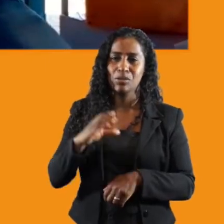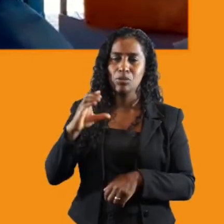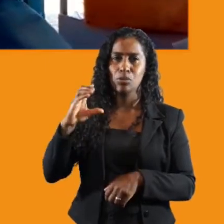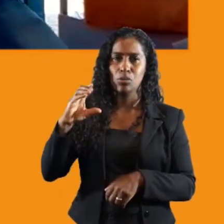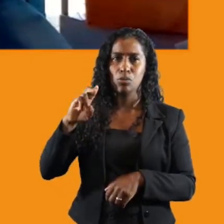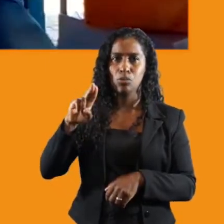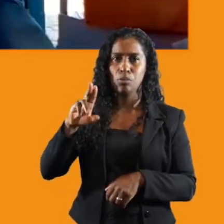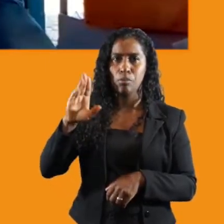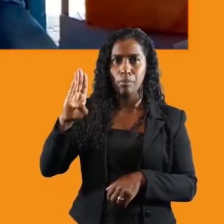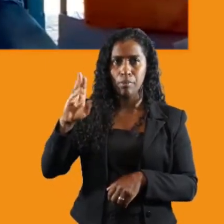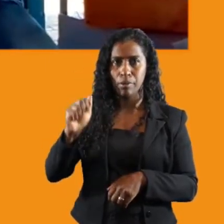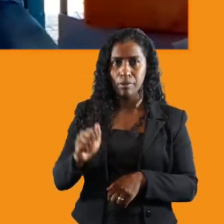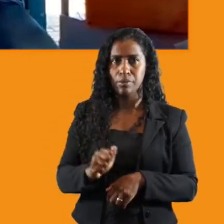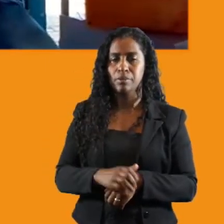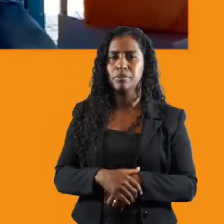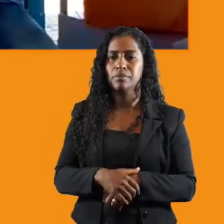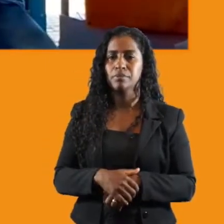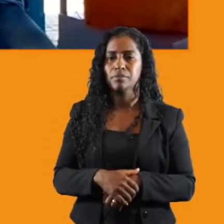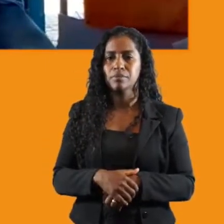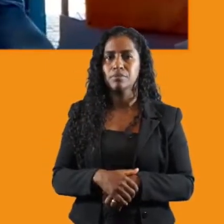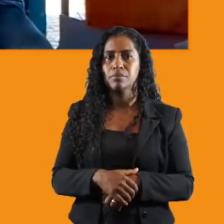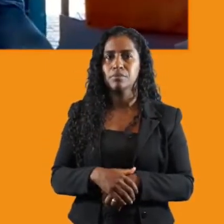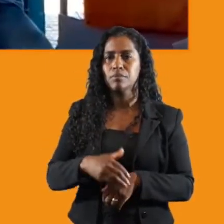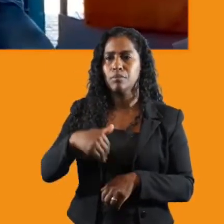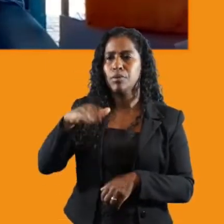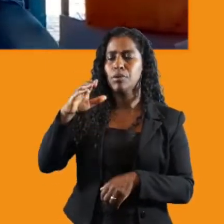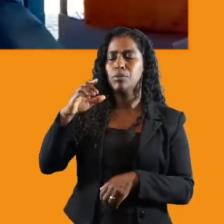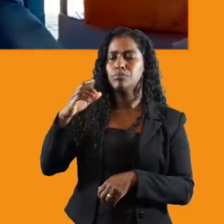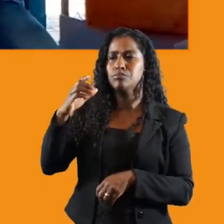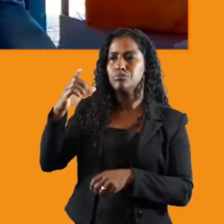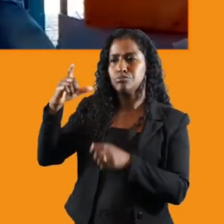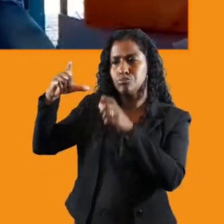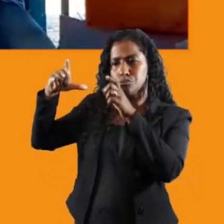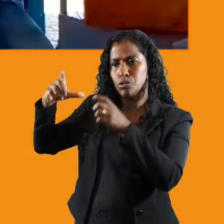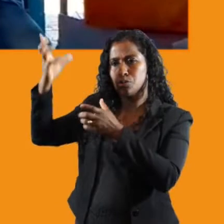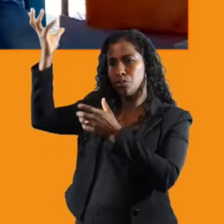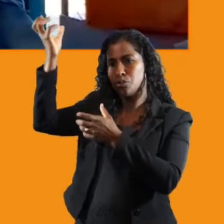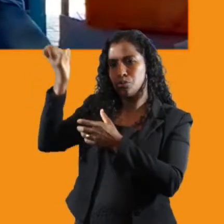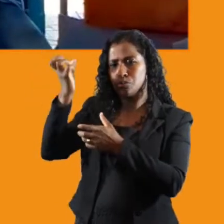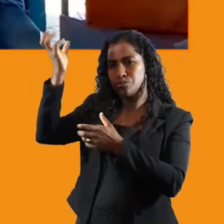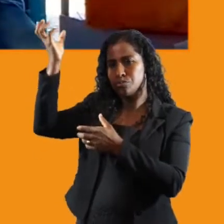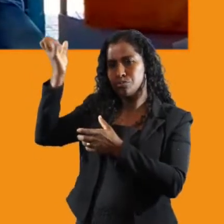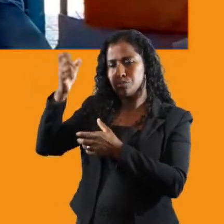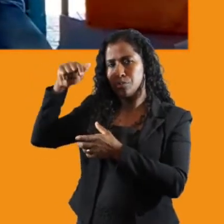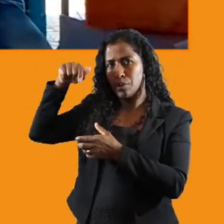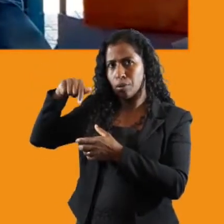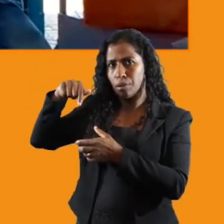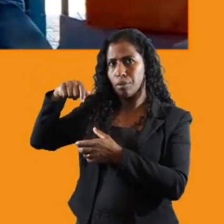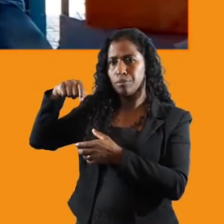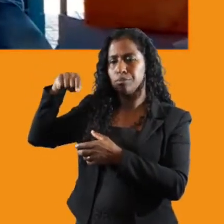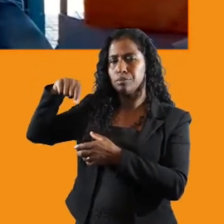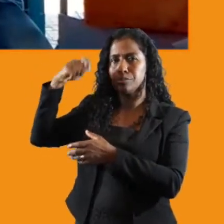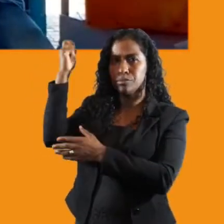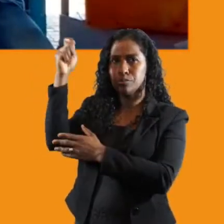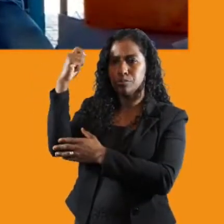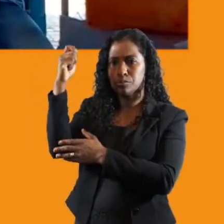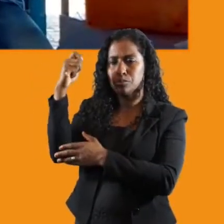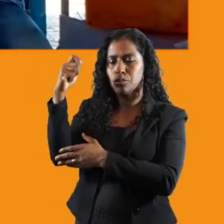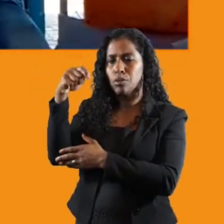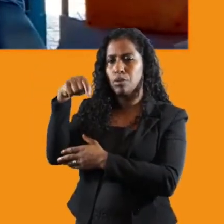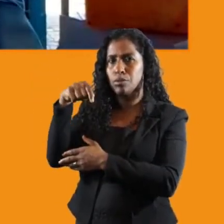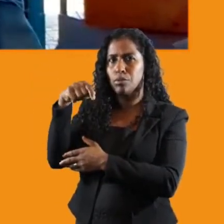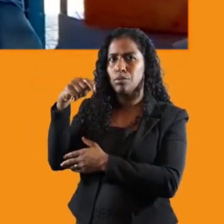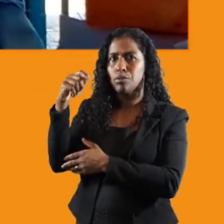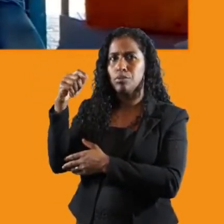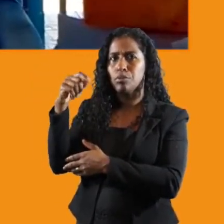pior ponto de captação da energia solar é o Rio Grande do Sul. E o Rio Grande do Sul está na frente do melhor ponto da Alemanha,